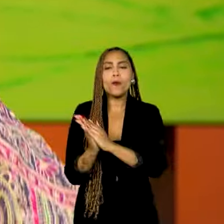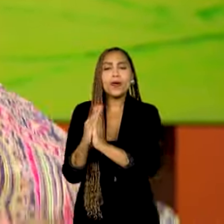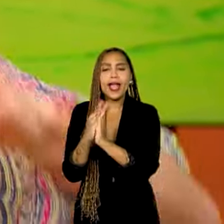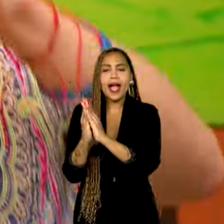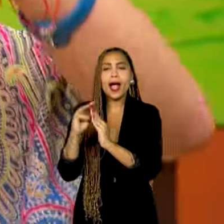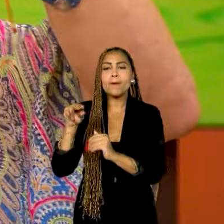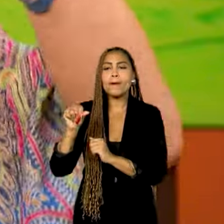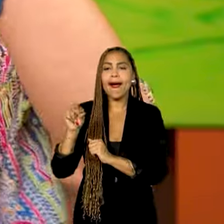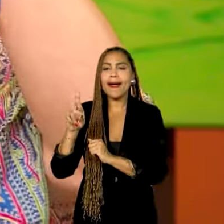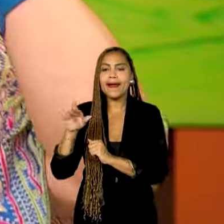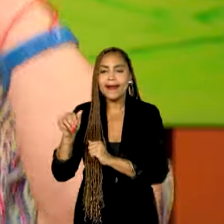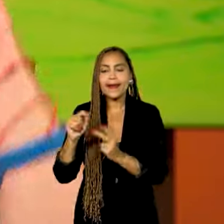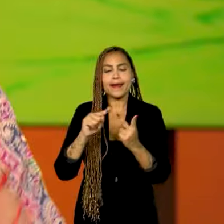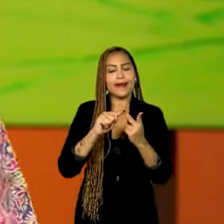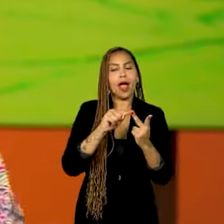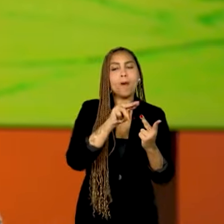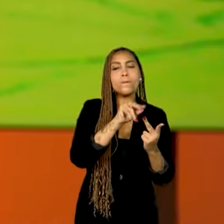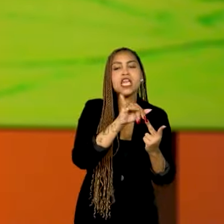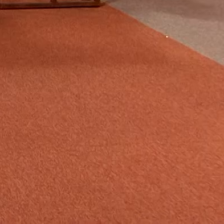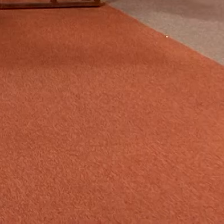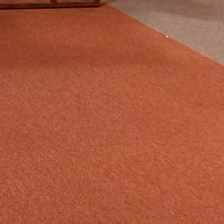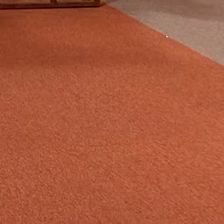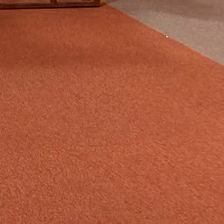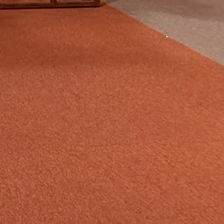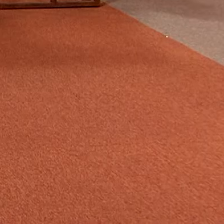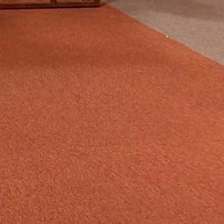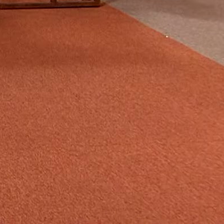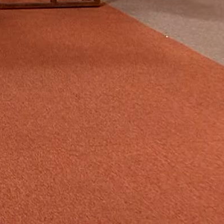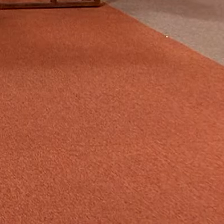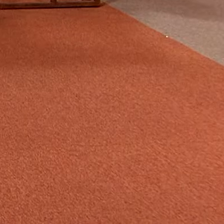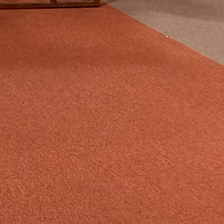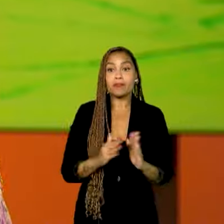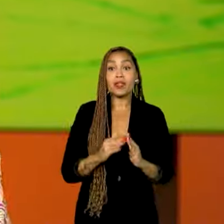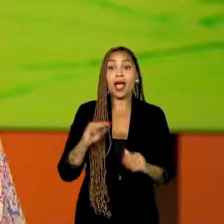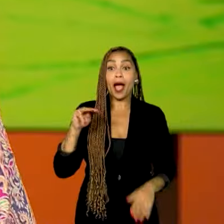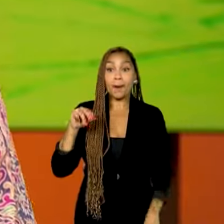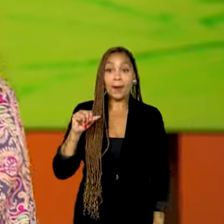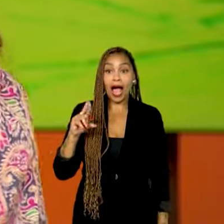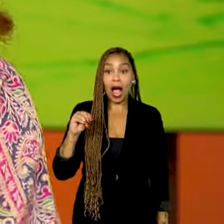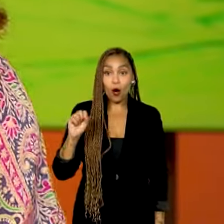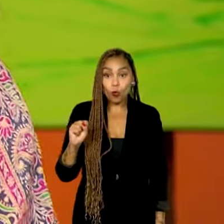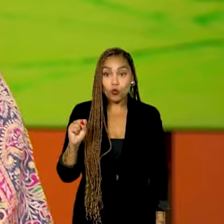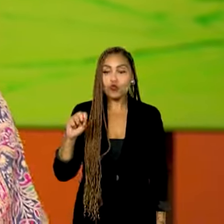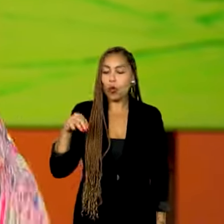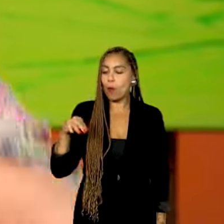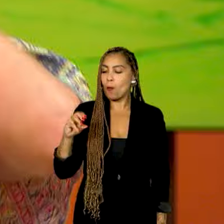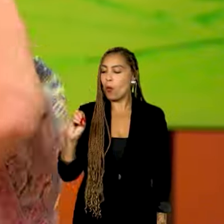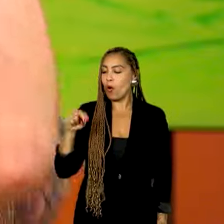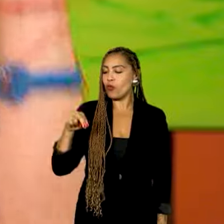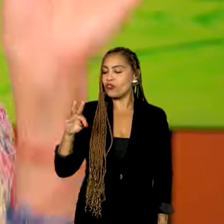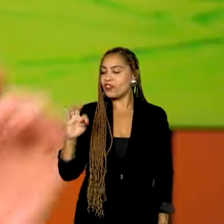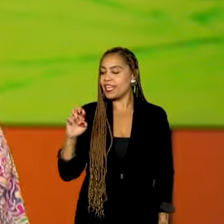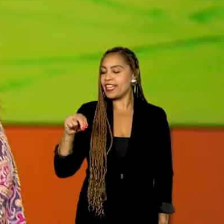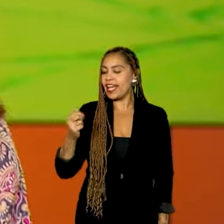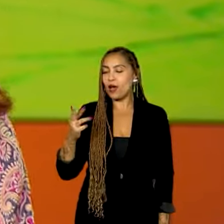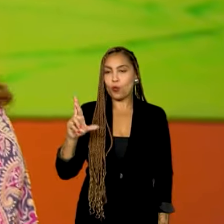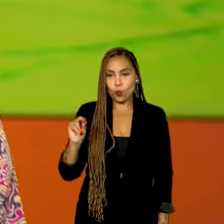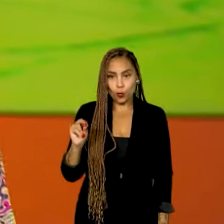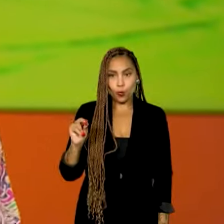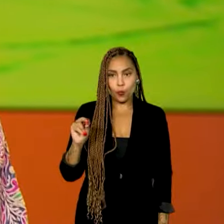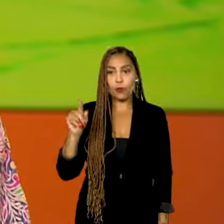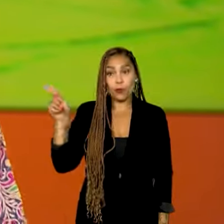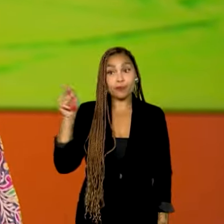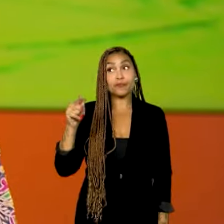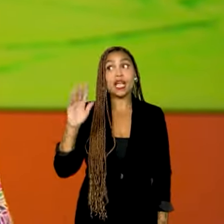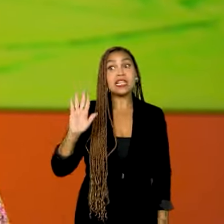boneca Milha, a boneca isso. Aí o Marcos Montenegro, meu querido sim, Marquinho, querido. Que veio me salvar dentro de um processo de uma antiga